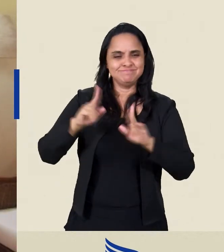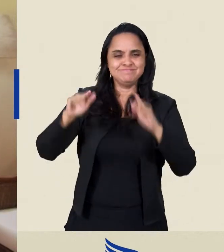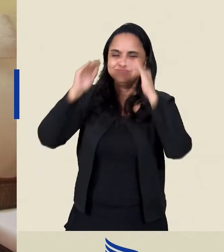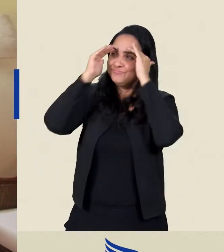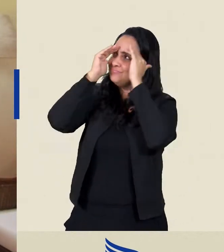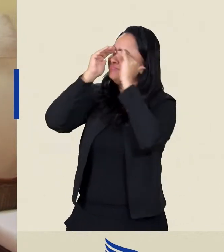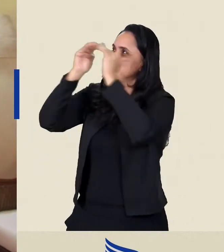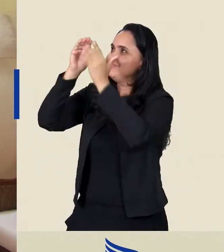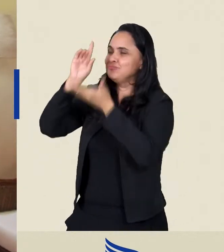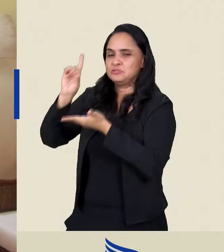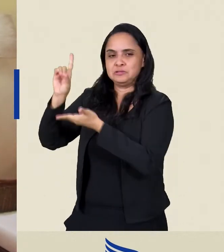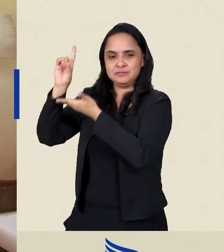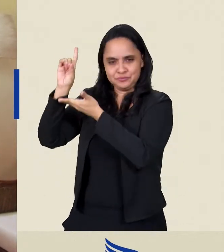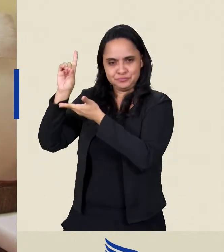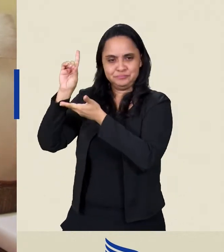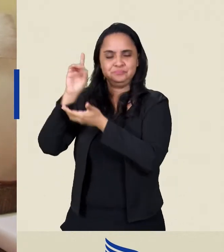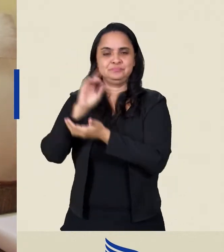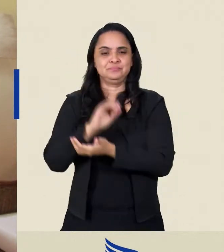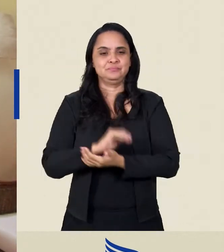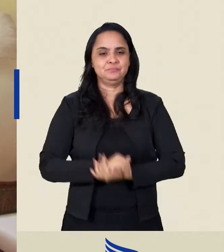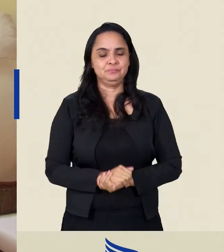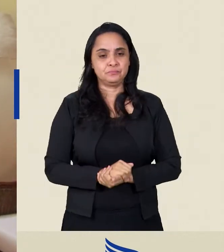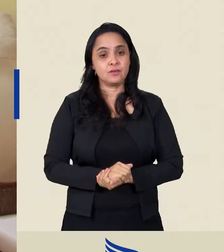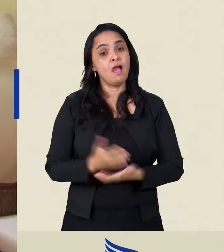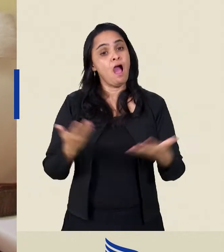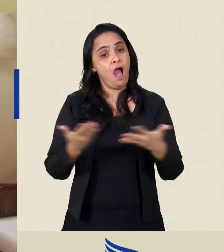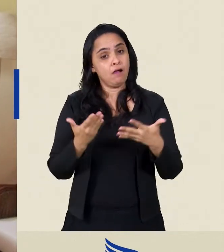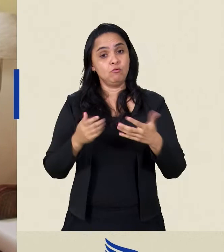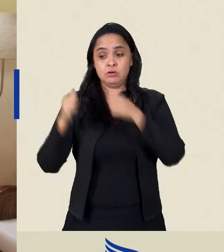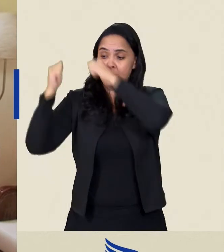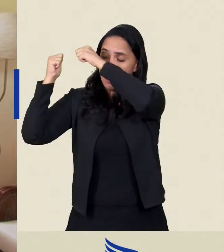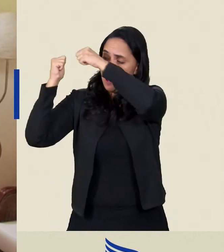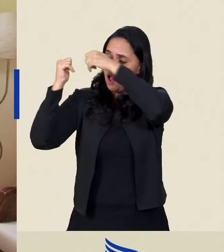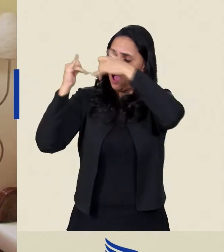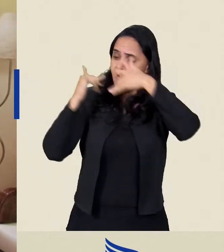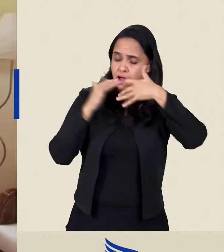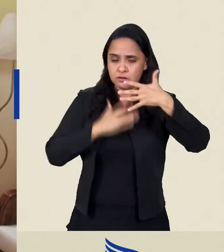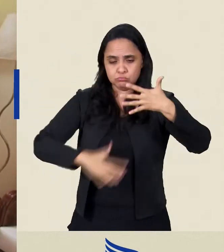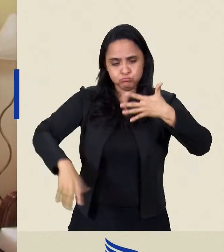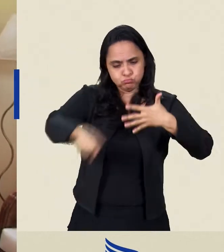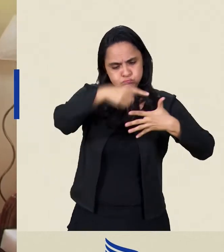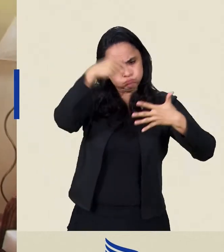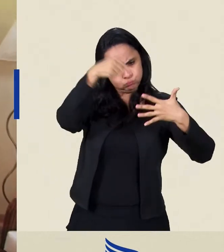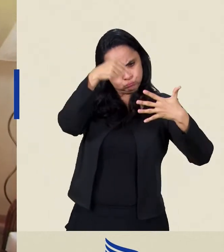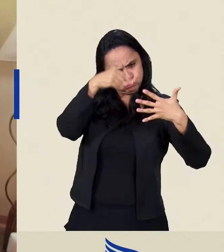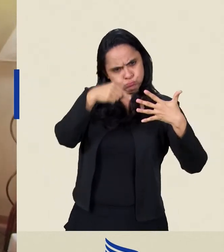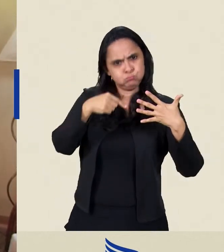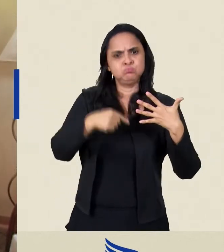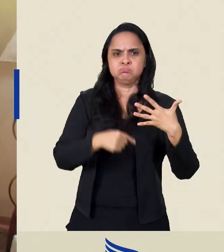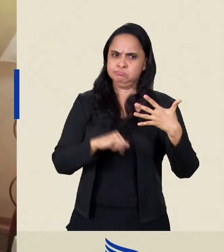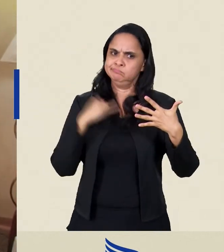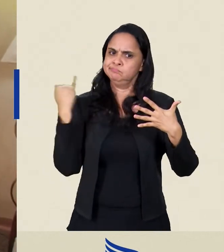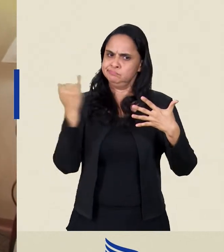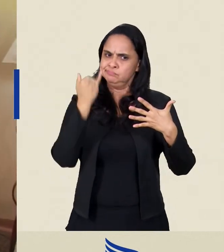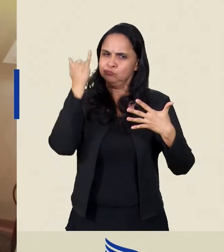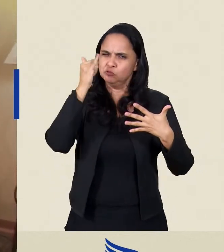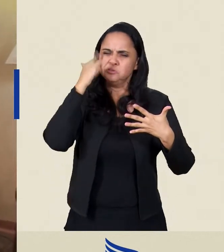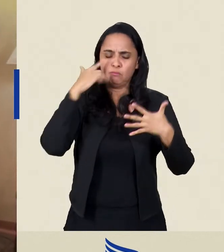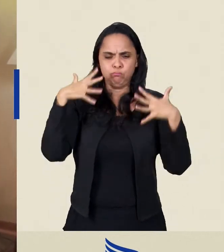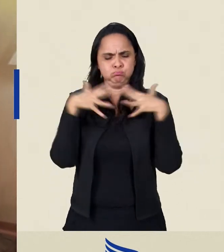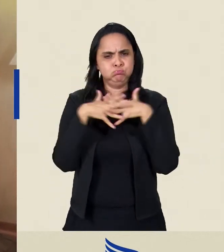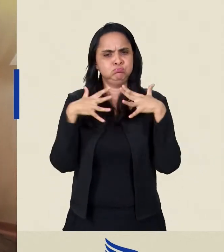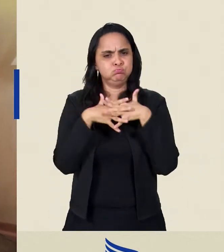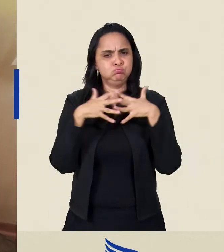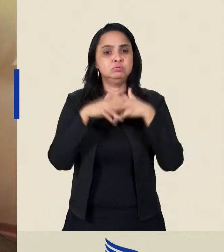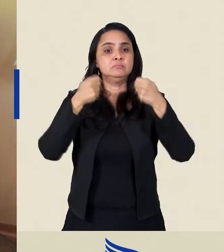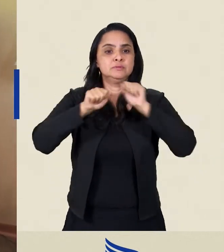Bem, falemos um pouco agora sobre os meios de graça. Aqui existe também uma confusão que precisa ser